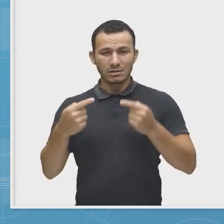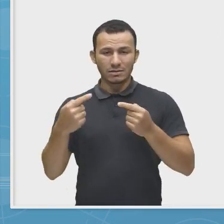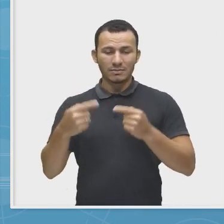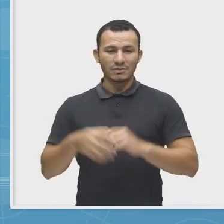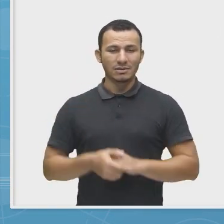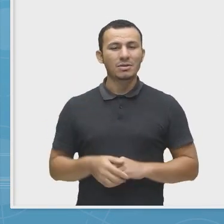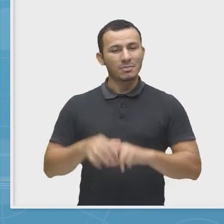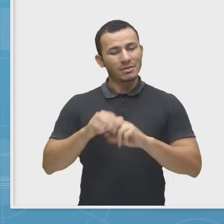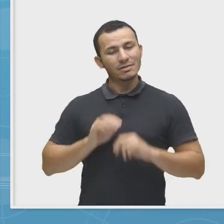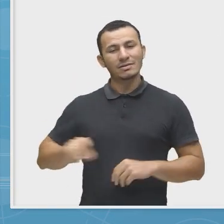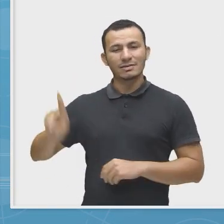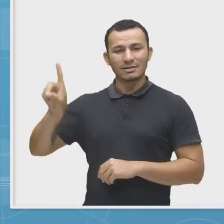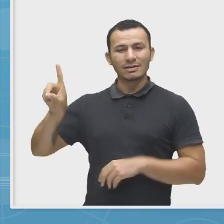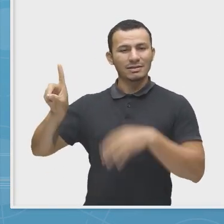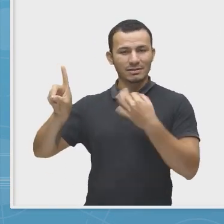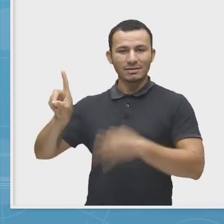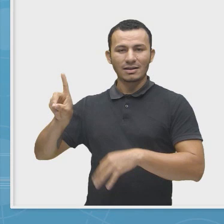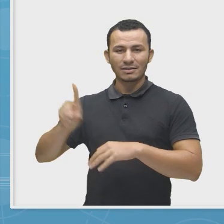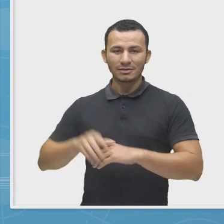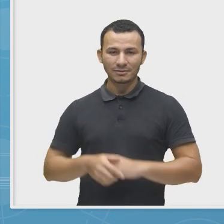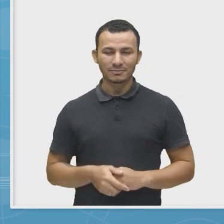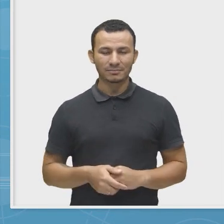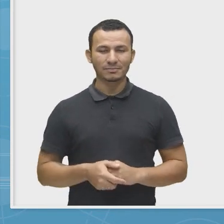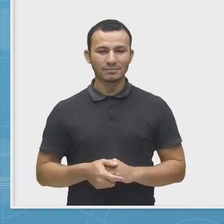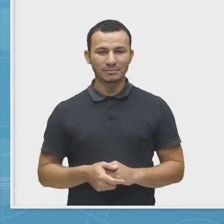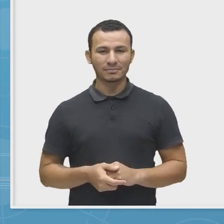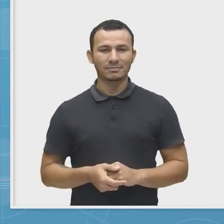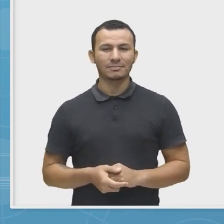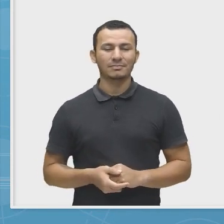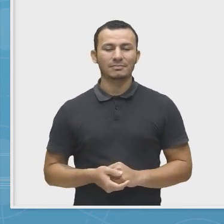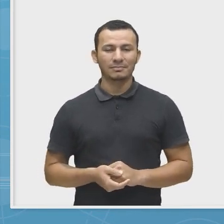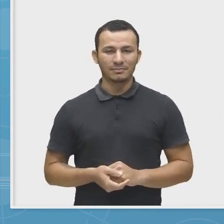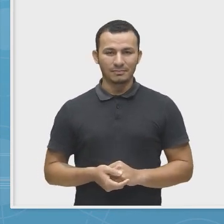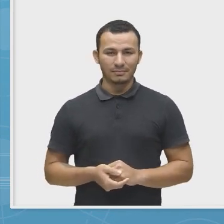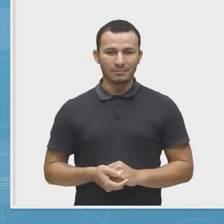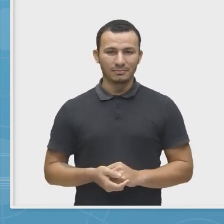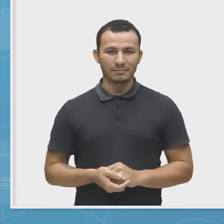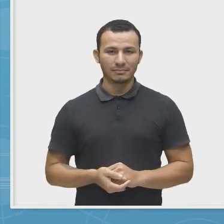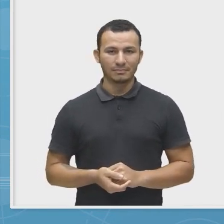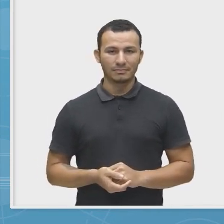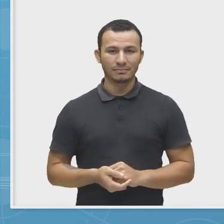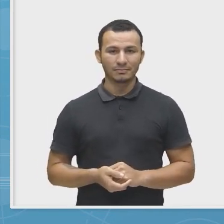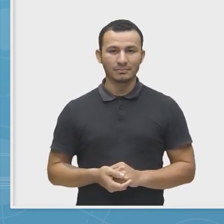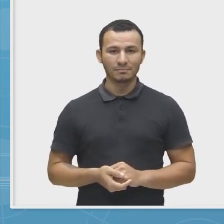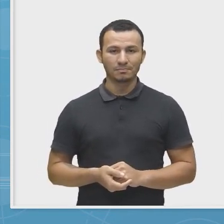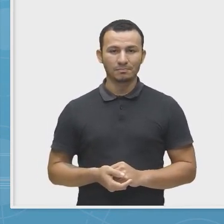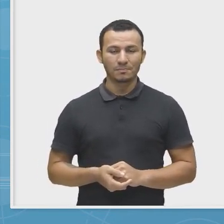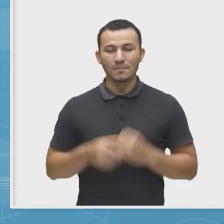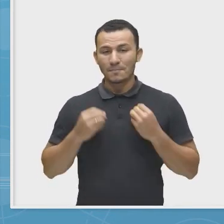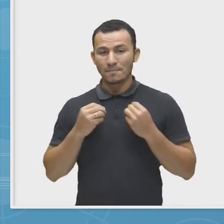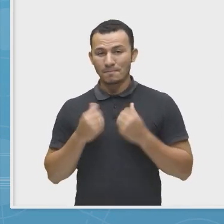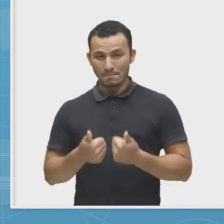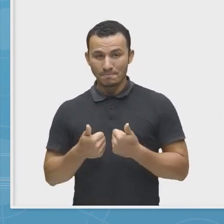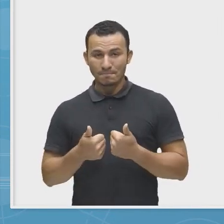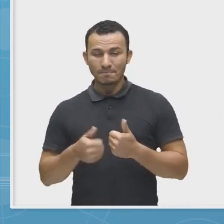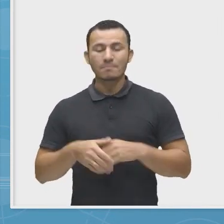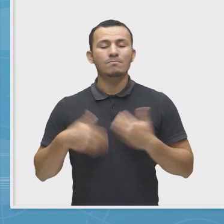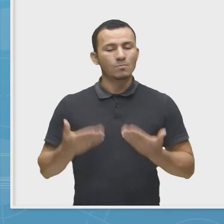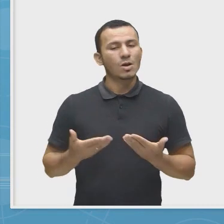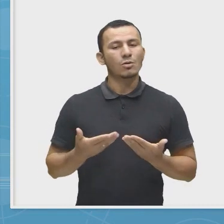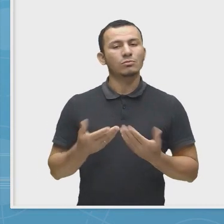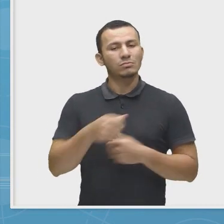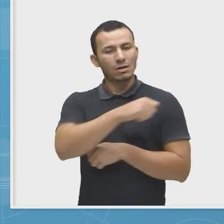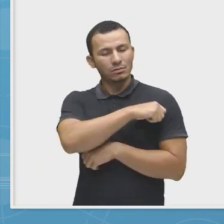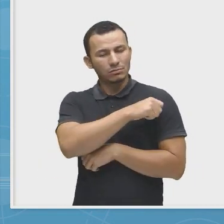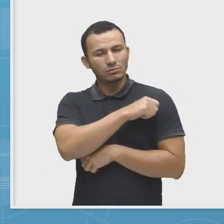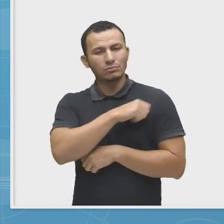afirmativas corretas, certo? Então, por isso que é a letra D, ok? Então, turmas,